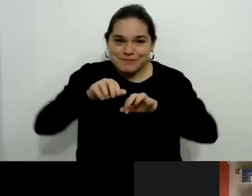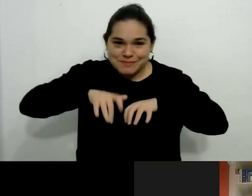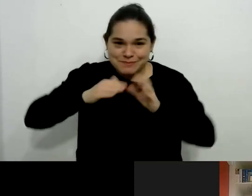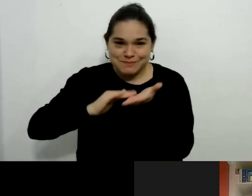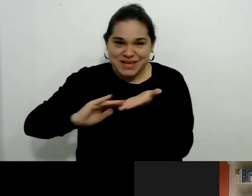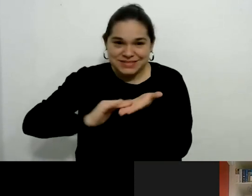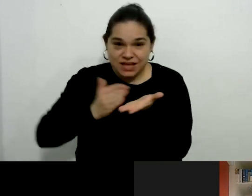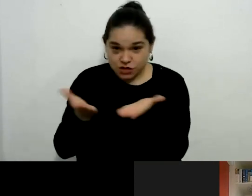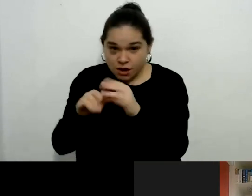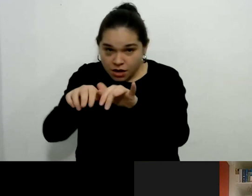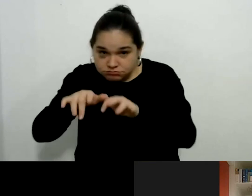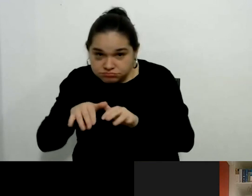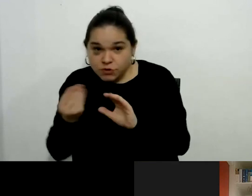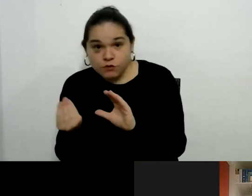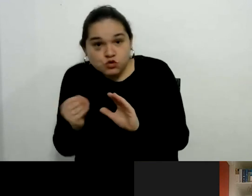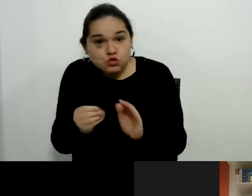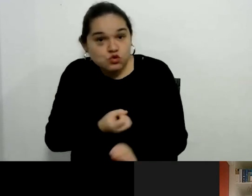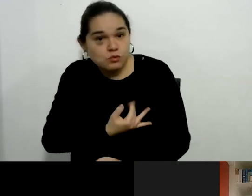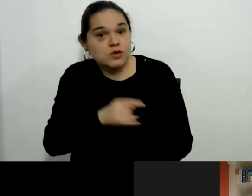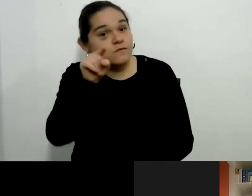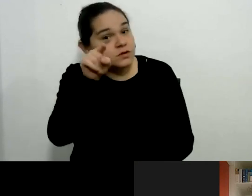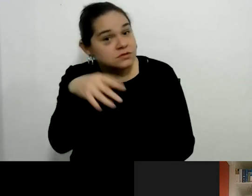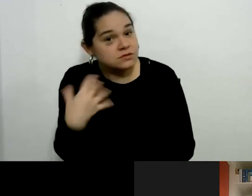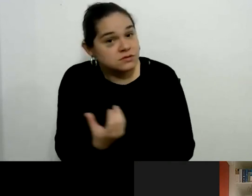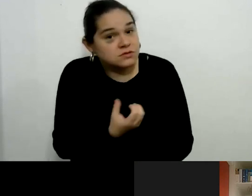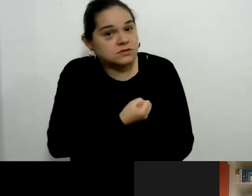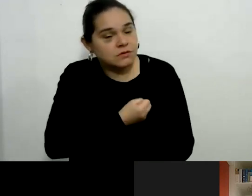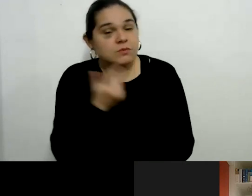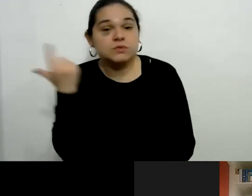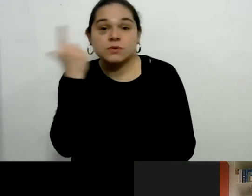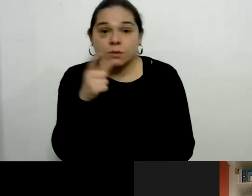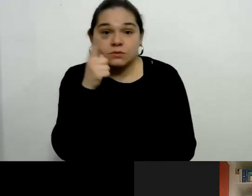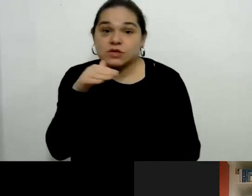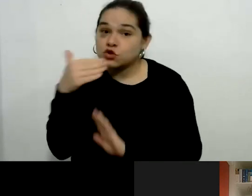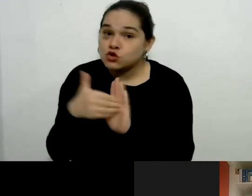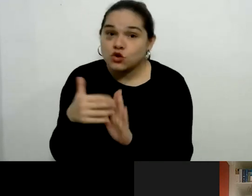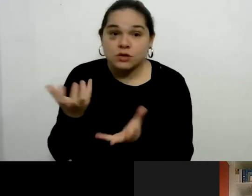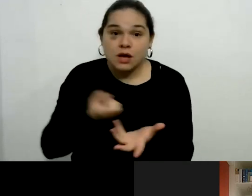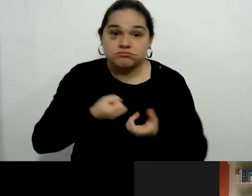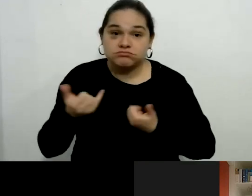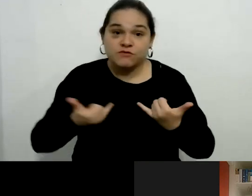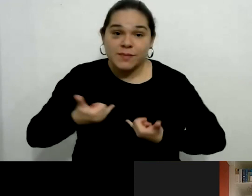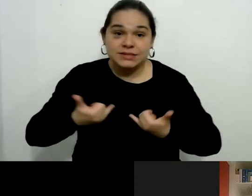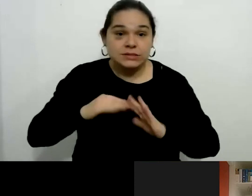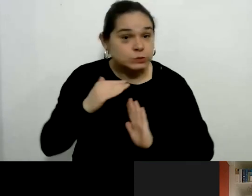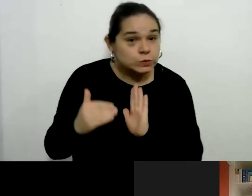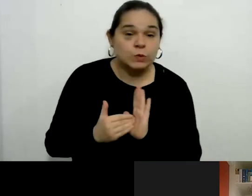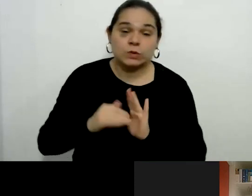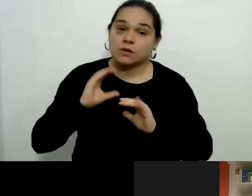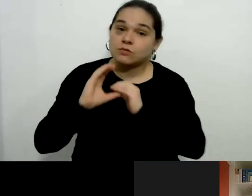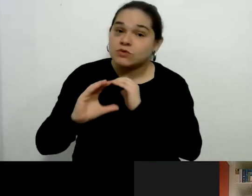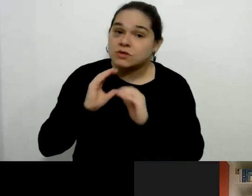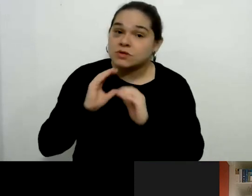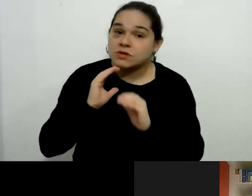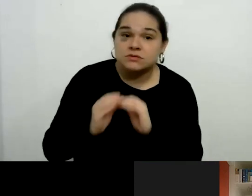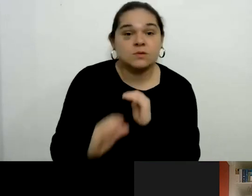número do contato, para quem ainda não tem, para garantir que vocês estejam todos recebendo a nossa comunicação e poder passar para